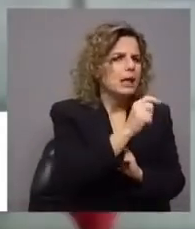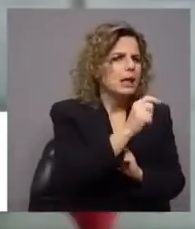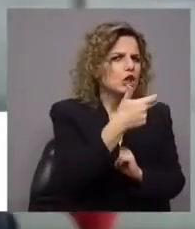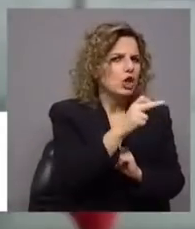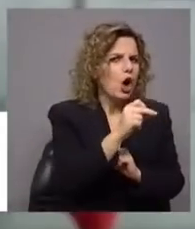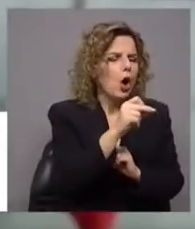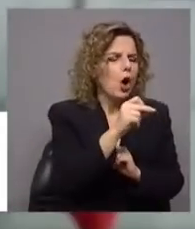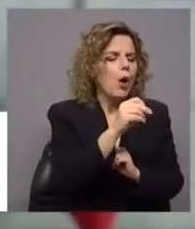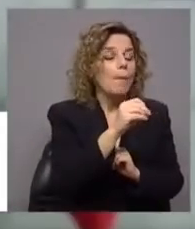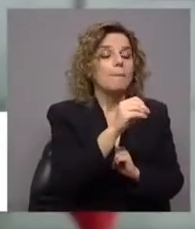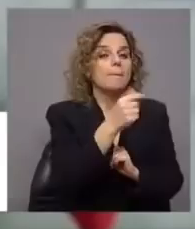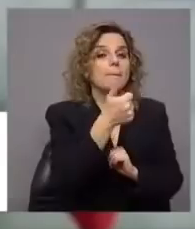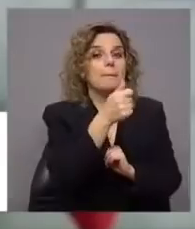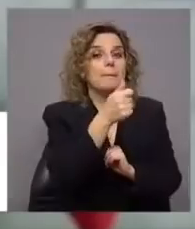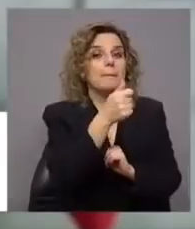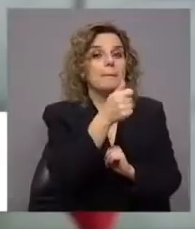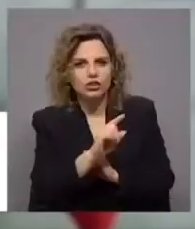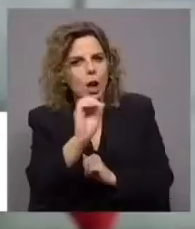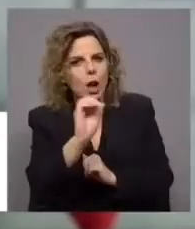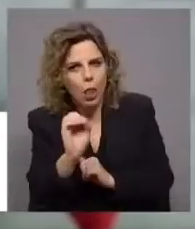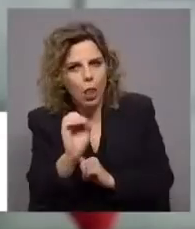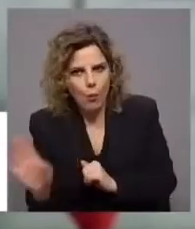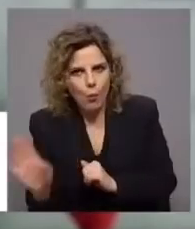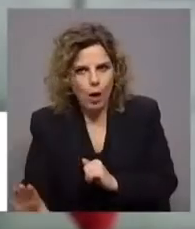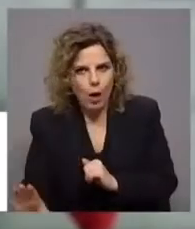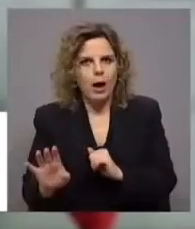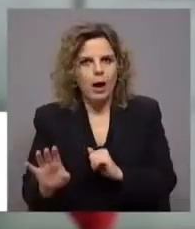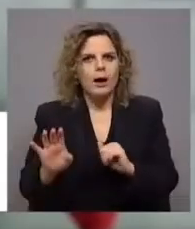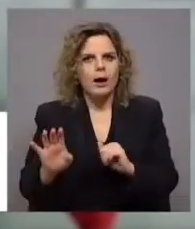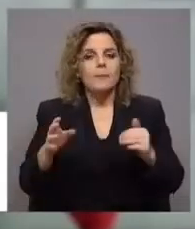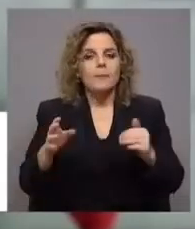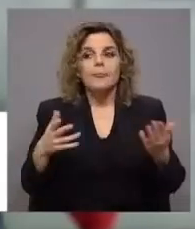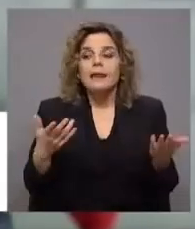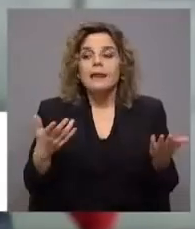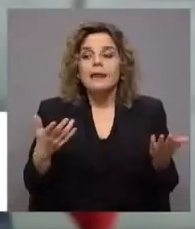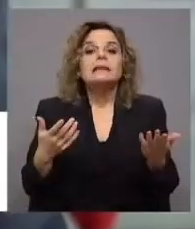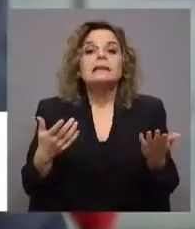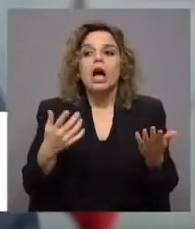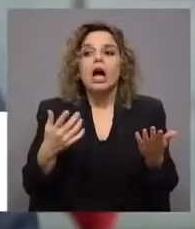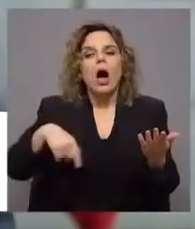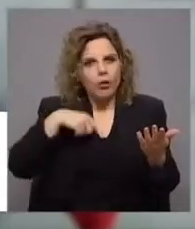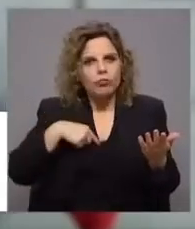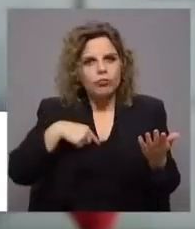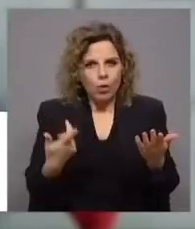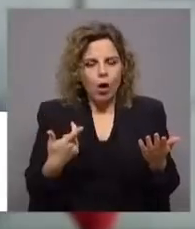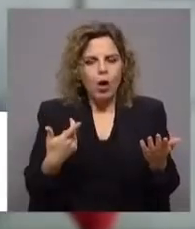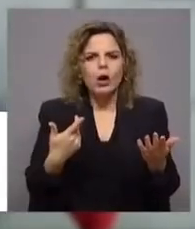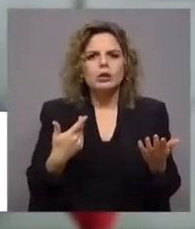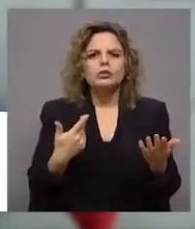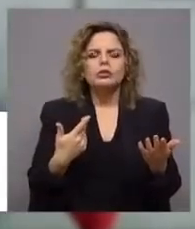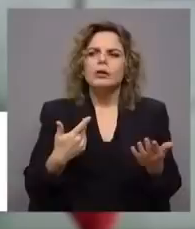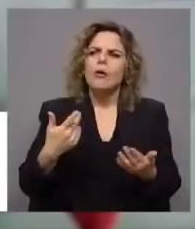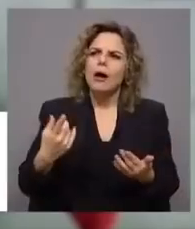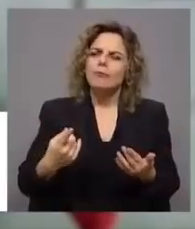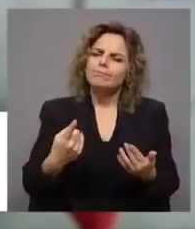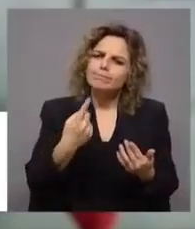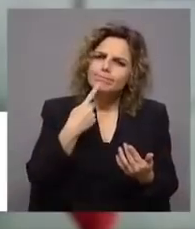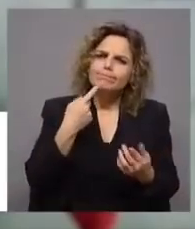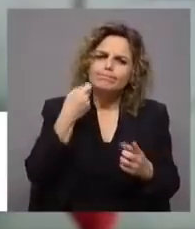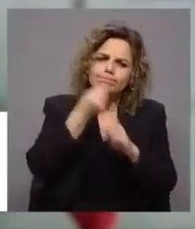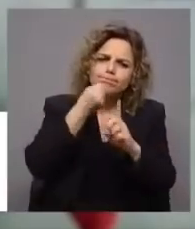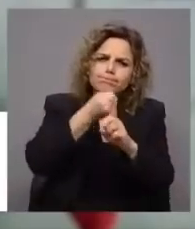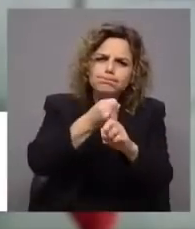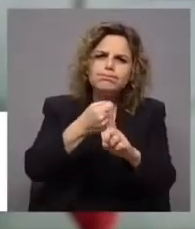outros juízes se tenham outros crimes, que era o que nós reivindicávamos. O que nós estávamos reivindicando era que eu queria